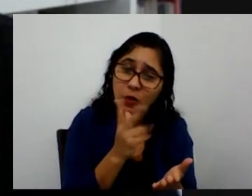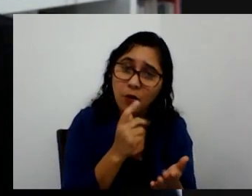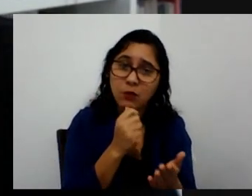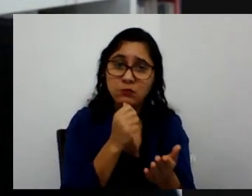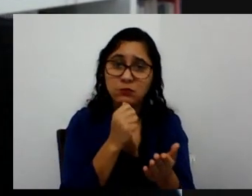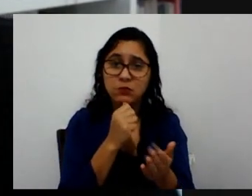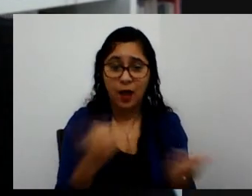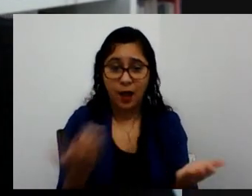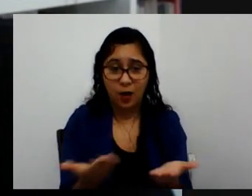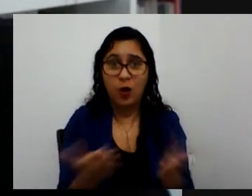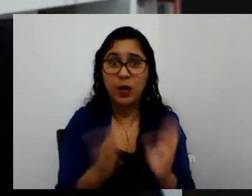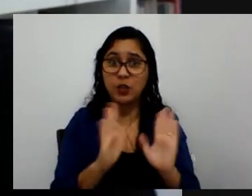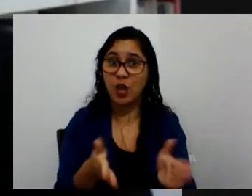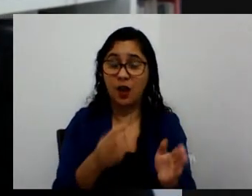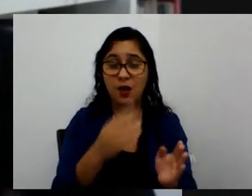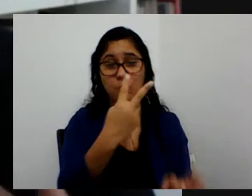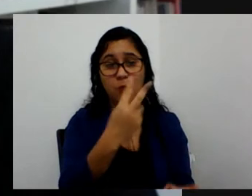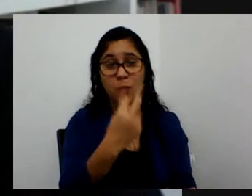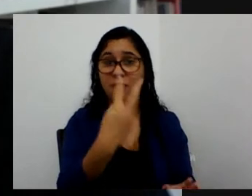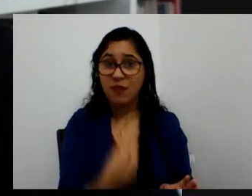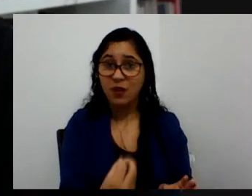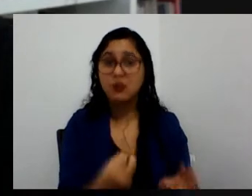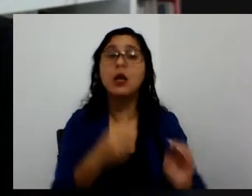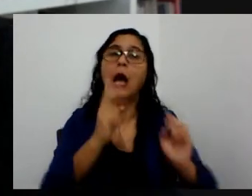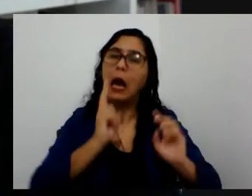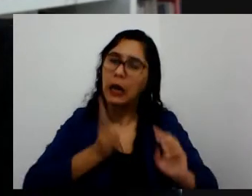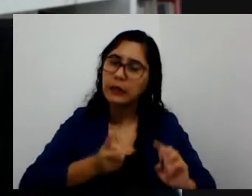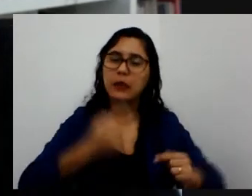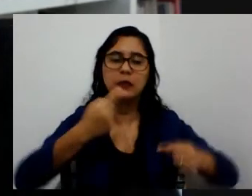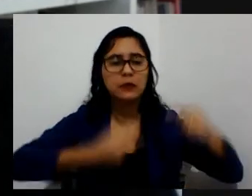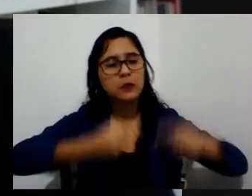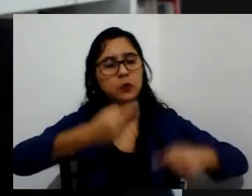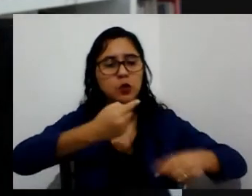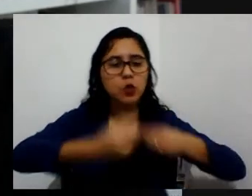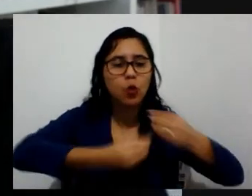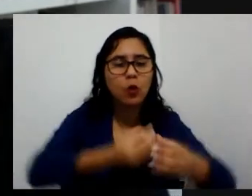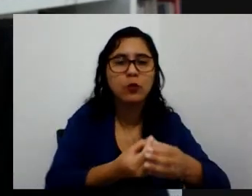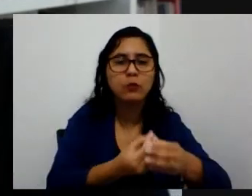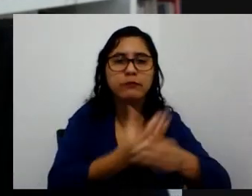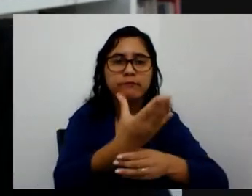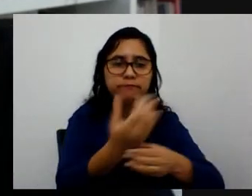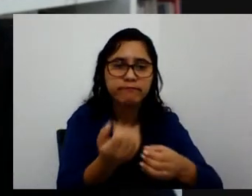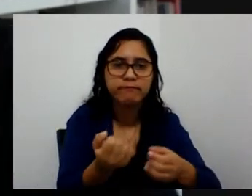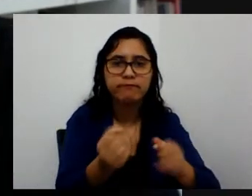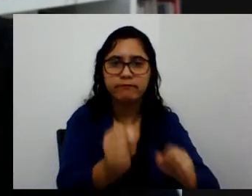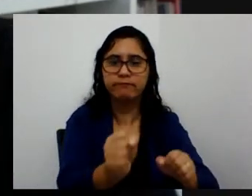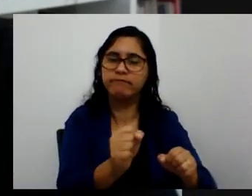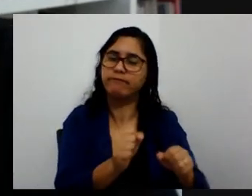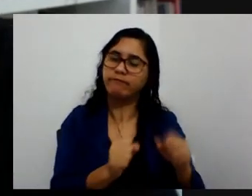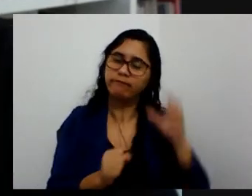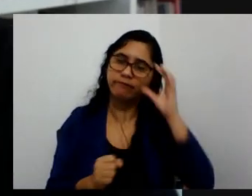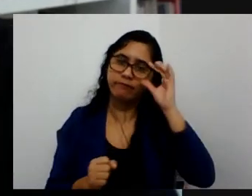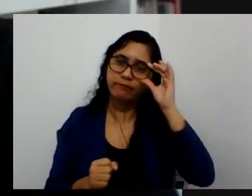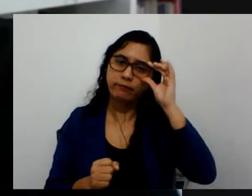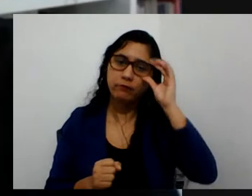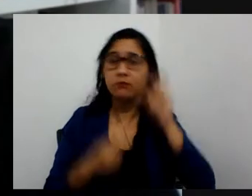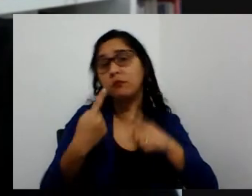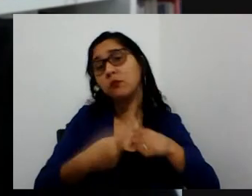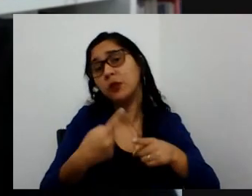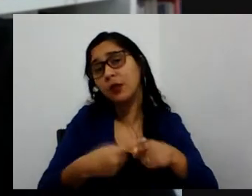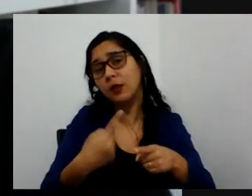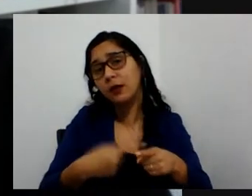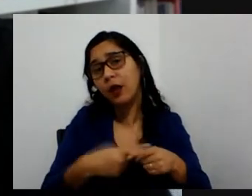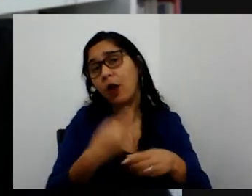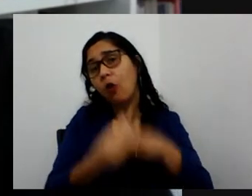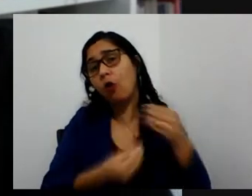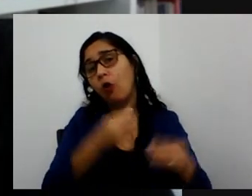em 2020, ainda discutindo formas de implementação. Isso em larga medida por conta do modo como essa